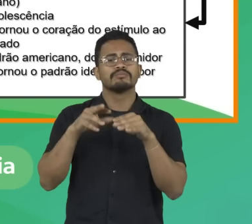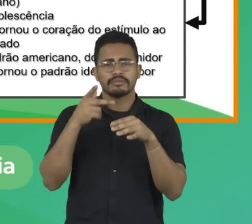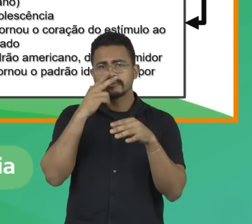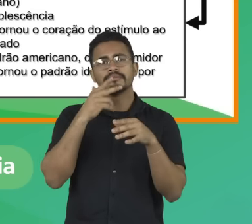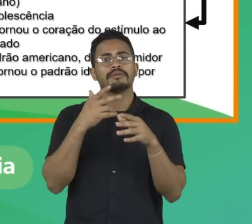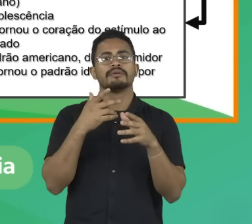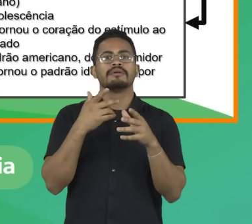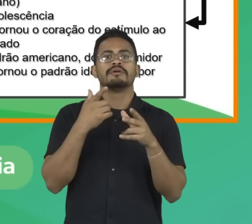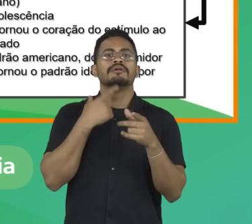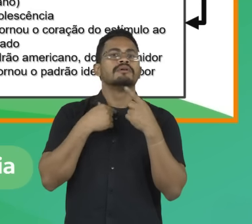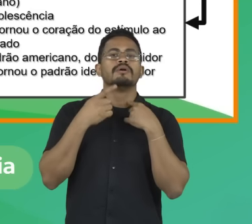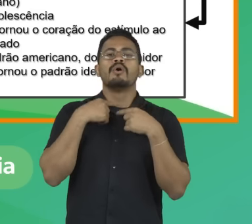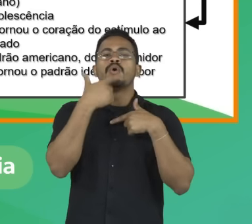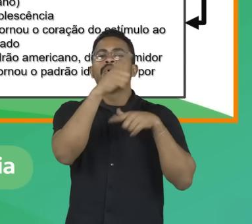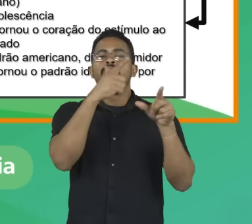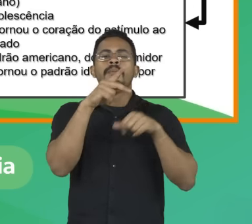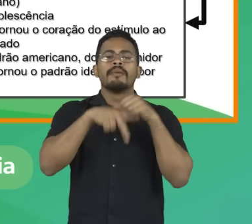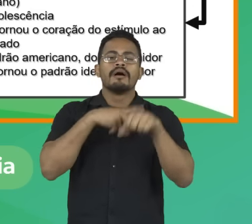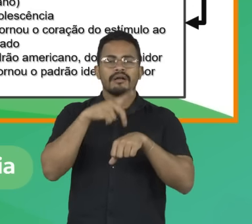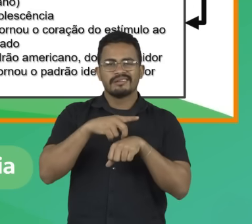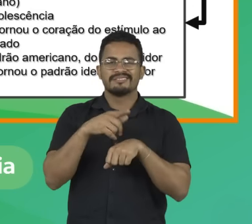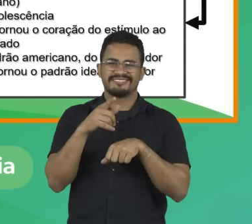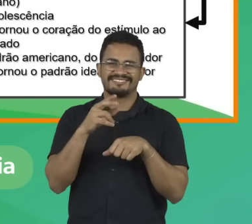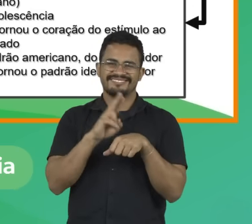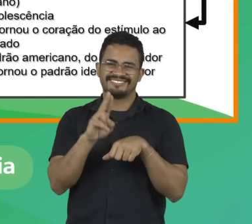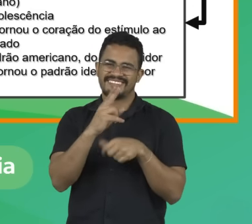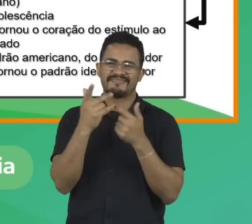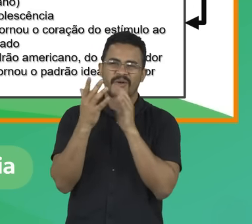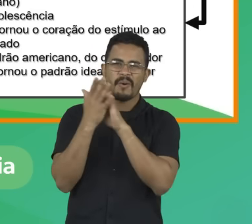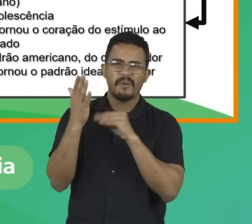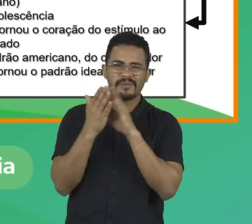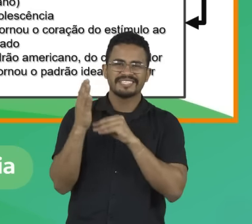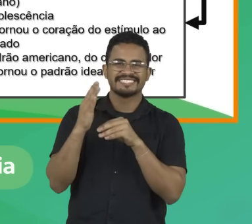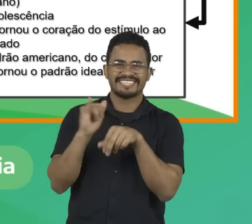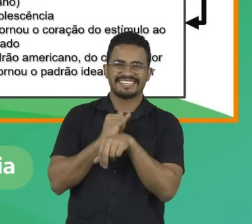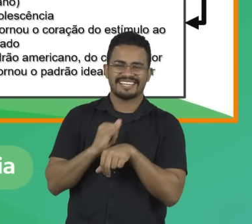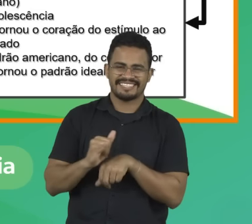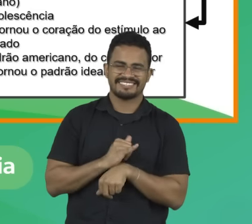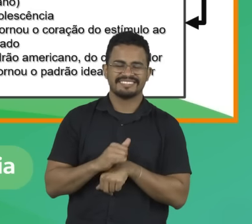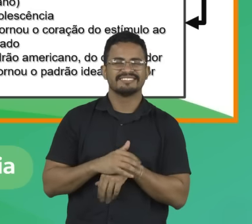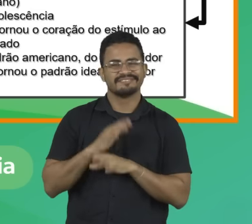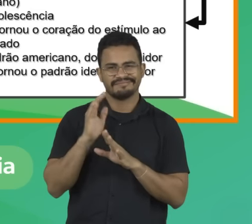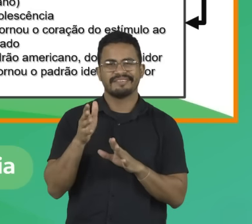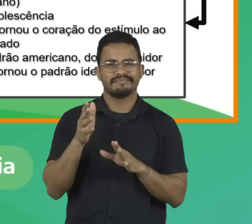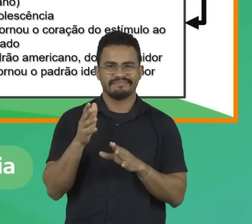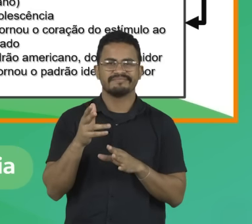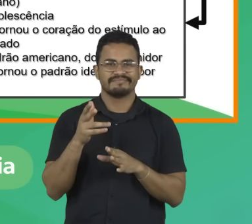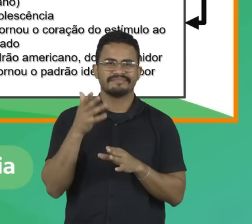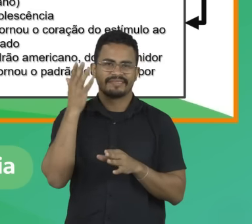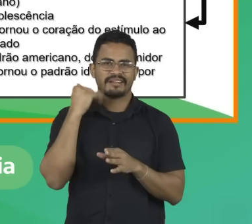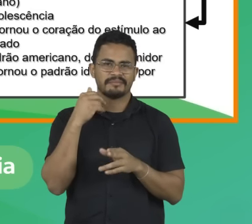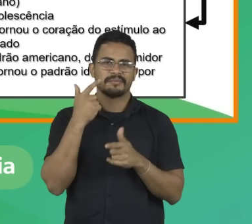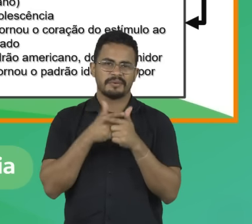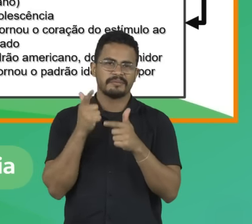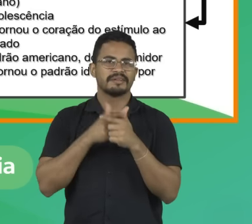usando como estratégia isso que já foi falho, se a gente analisar do ponto de vista que nós estamos à beira de um colapso, infelizmente,